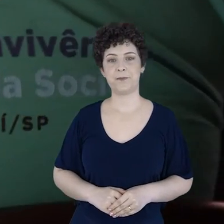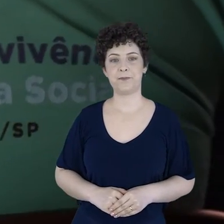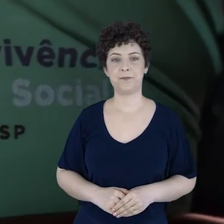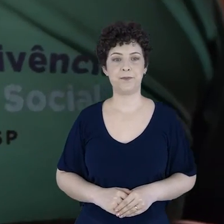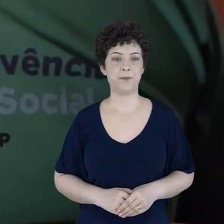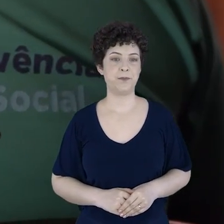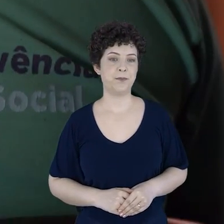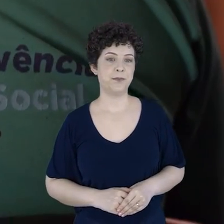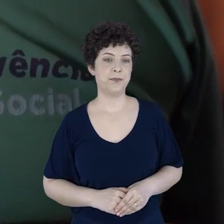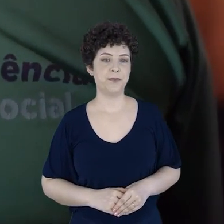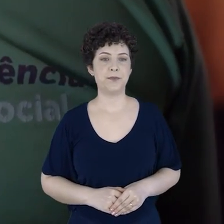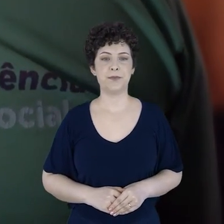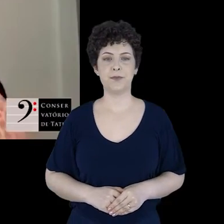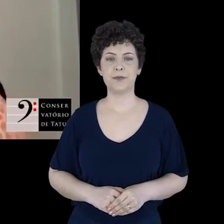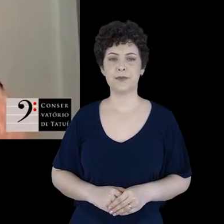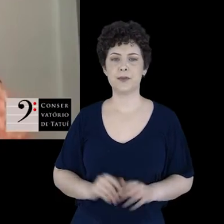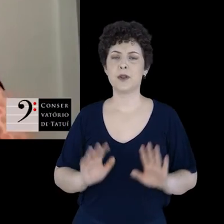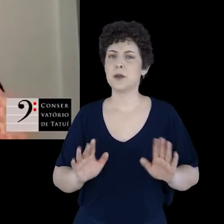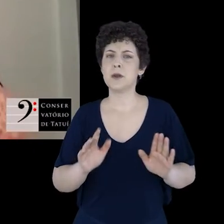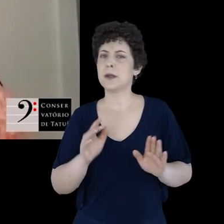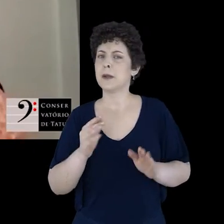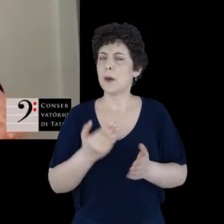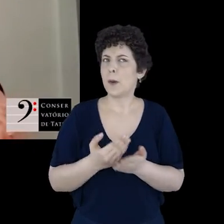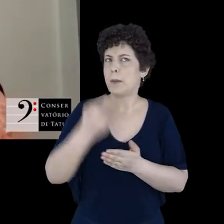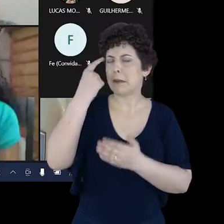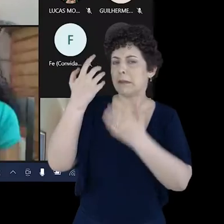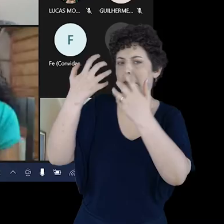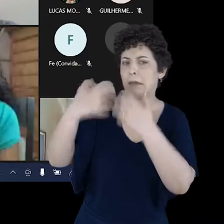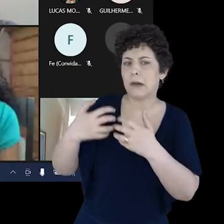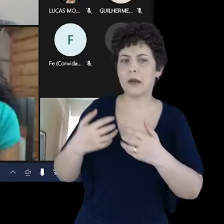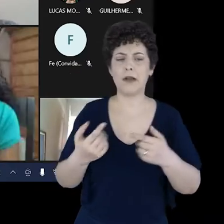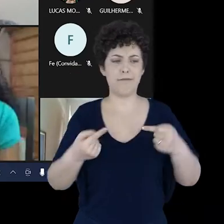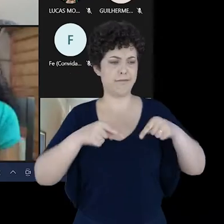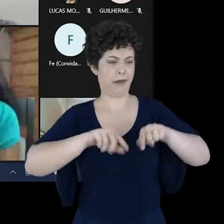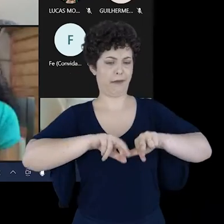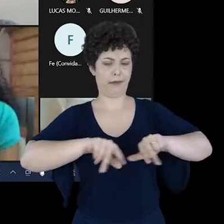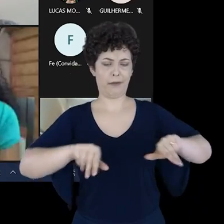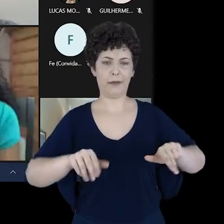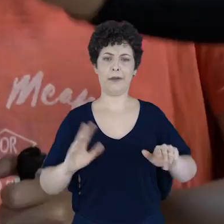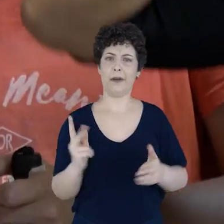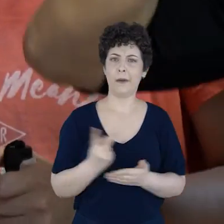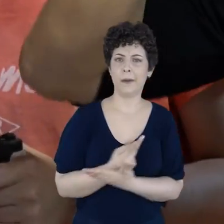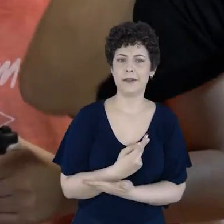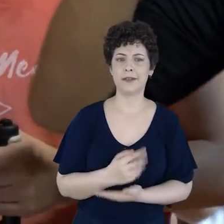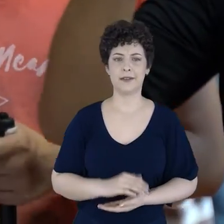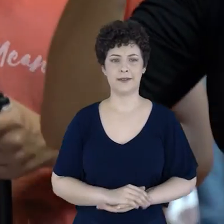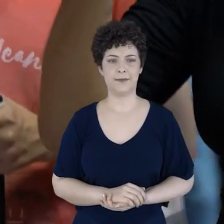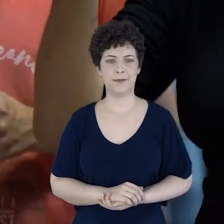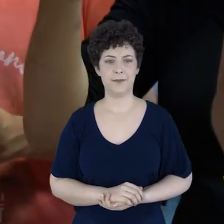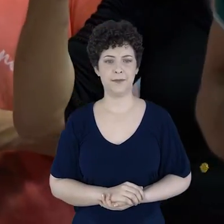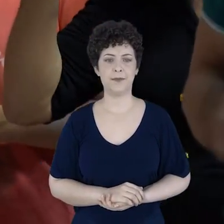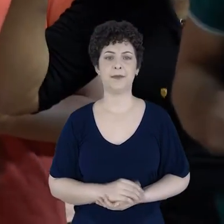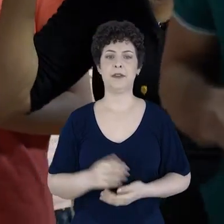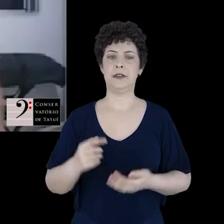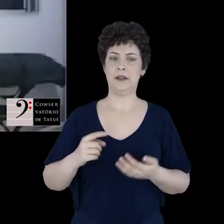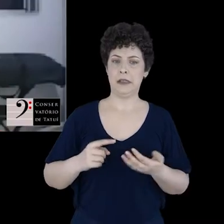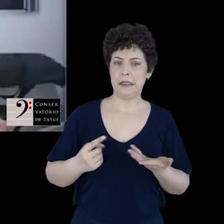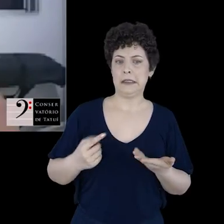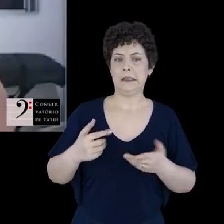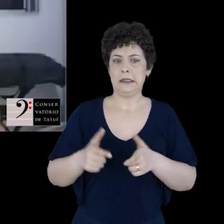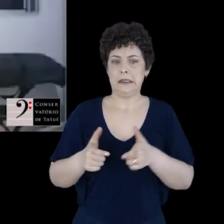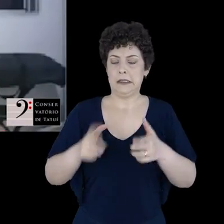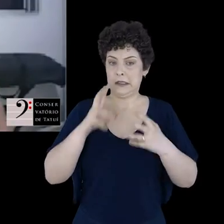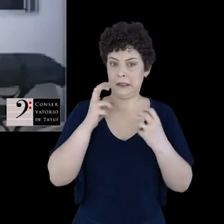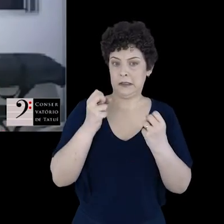se lê a Pai Tatuí. Que eu passei a me questionar. Muita coisa acontecendo ao mesmo tempo. Rapaz com deficiência visual toma café. Isso